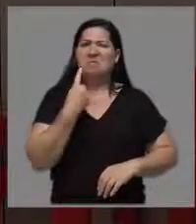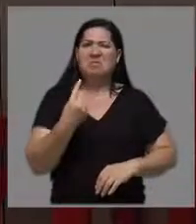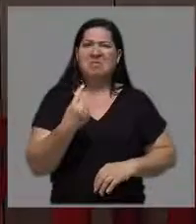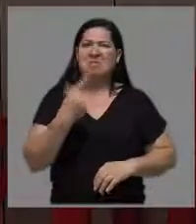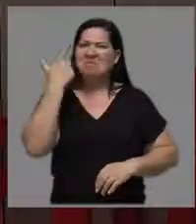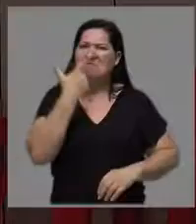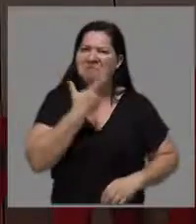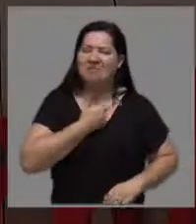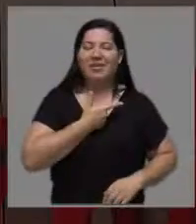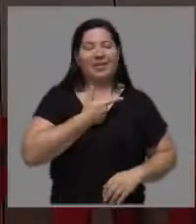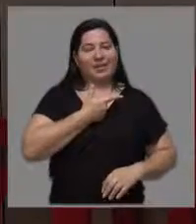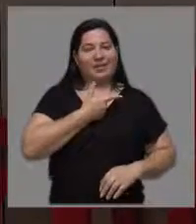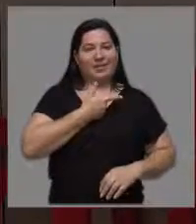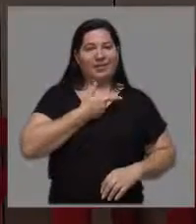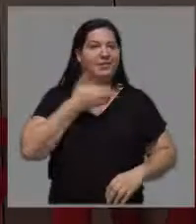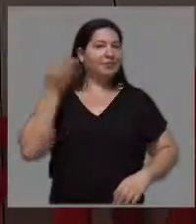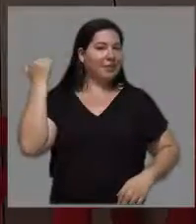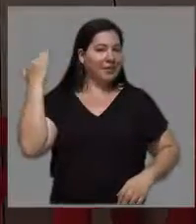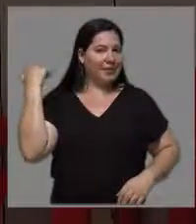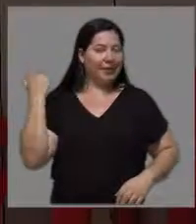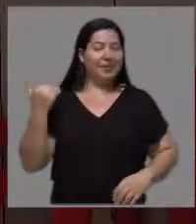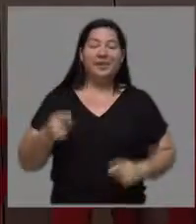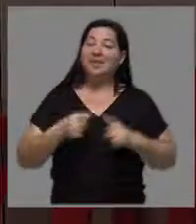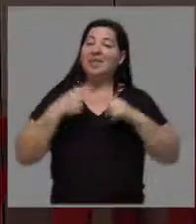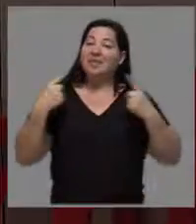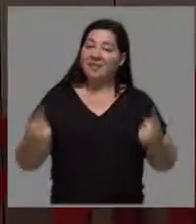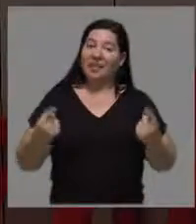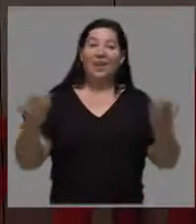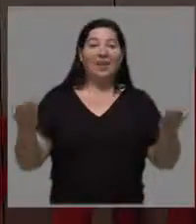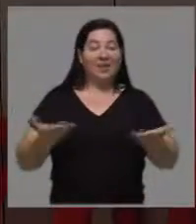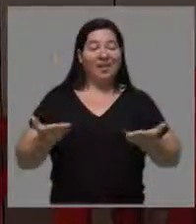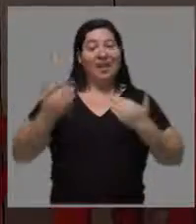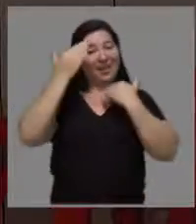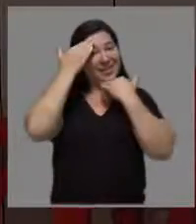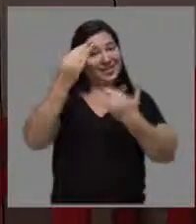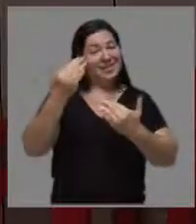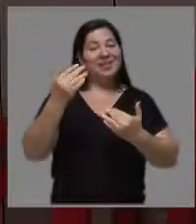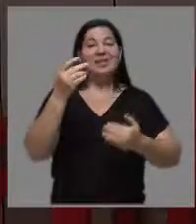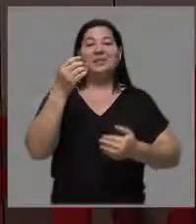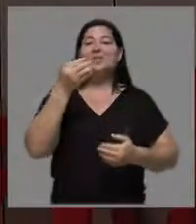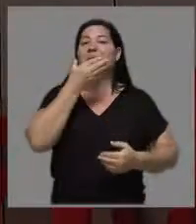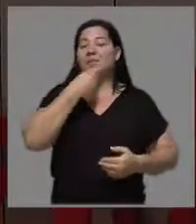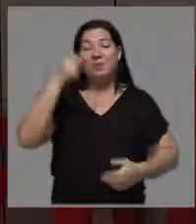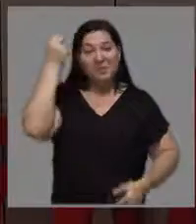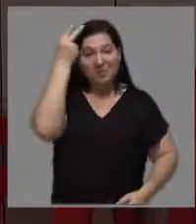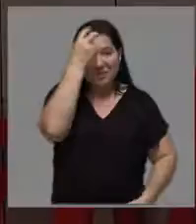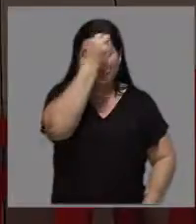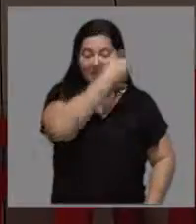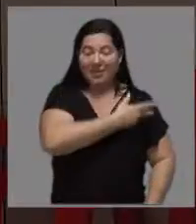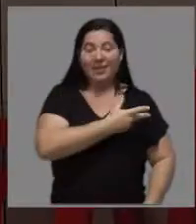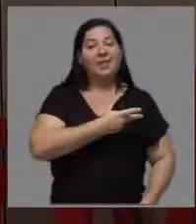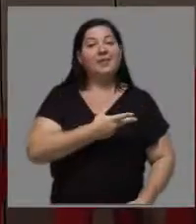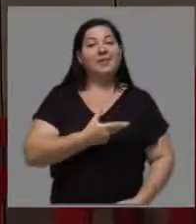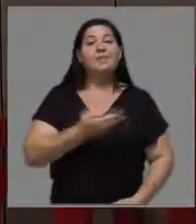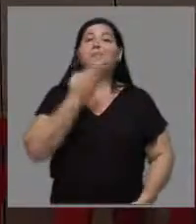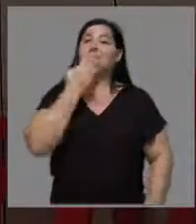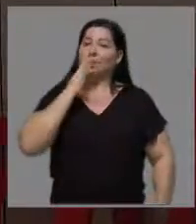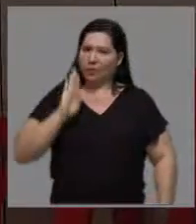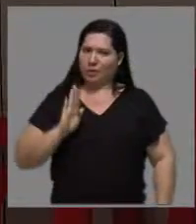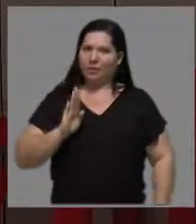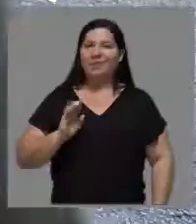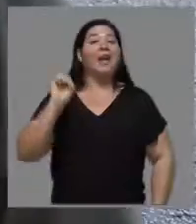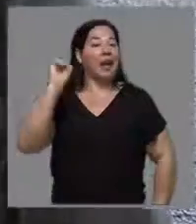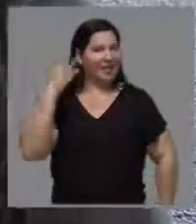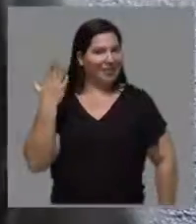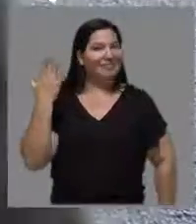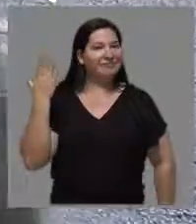tão feia que ela estava. Mas em todo caso eu agradeço ao prefeito, né? Por ele ter prometido e